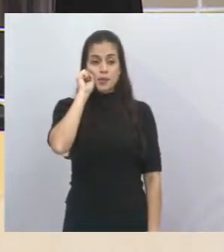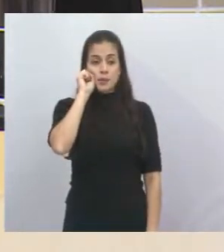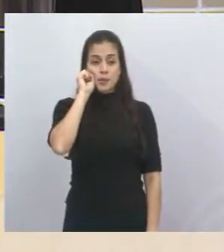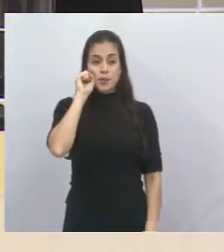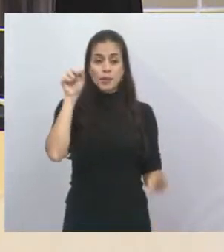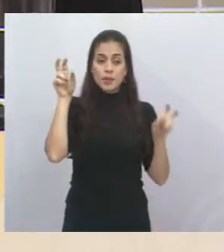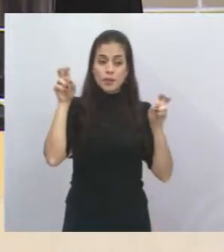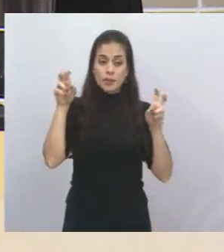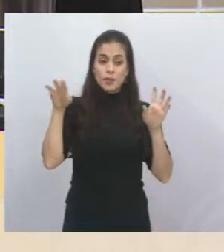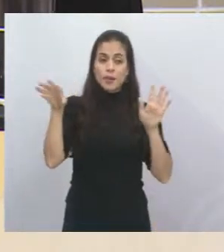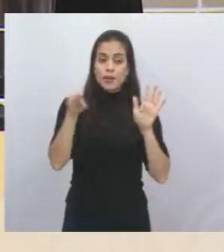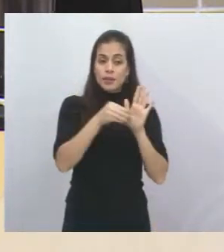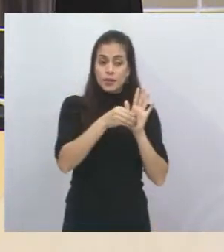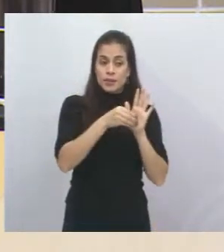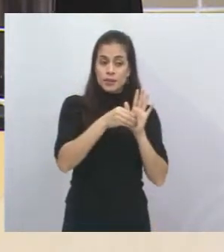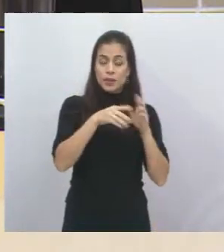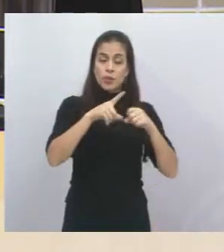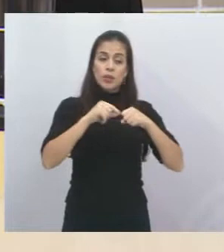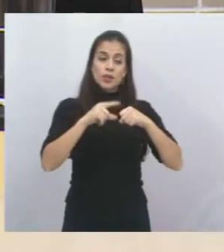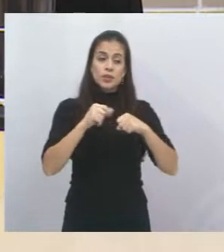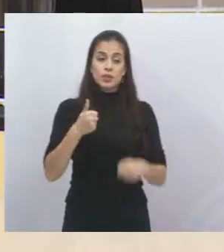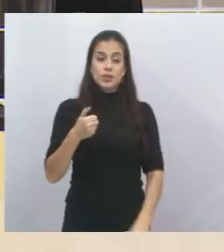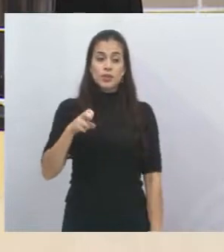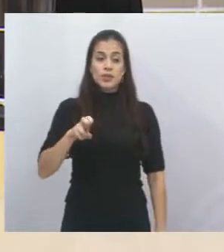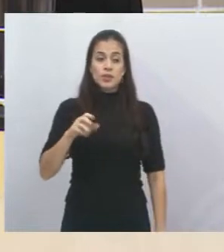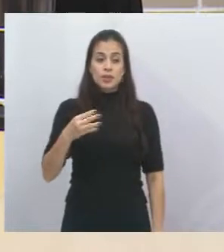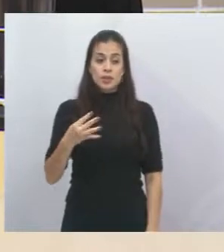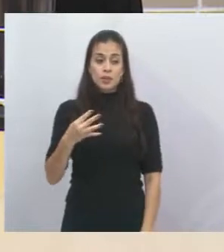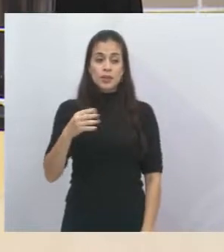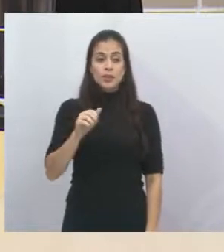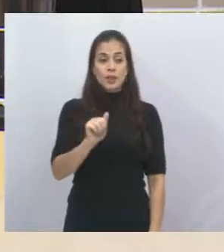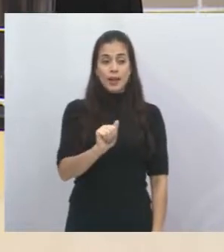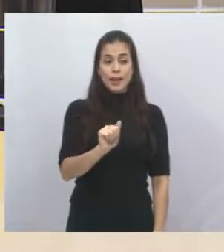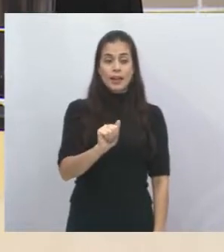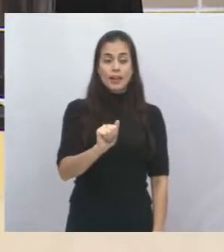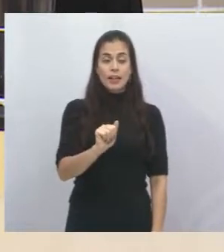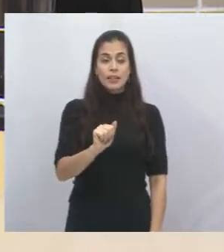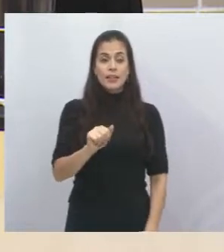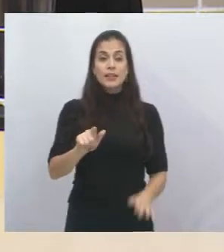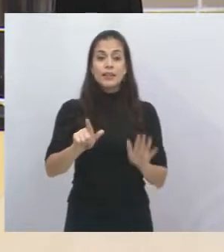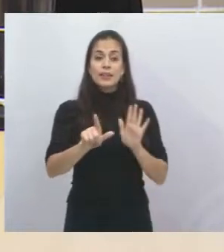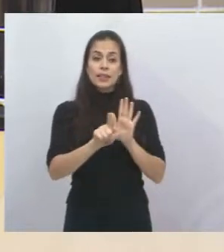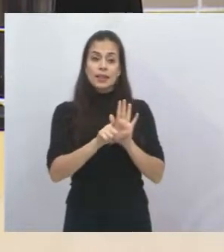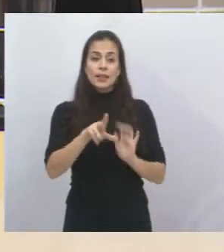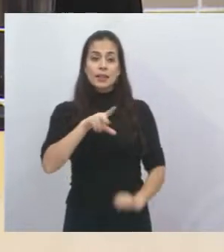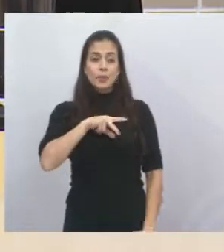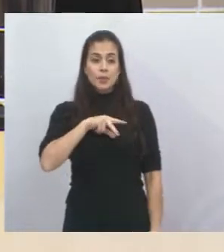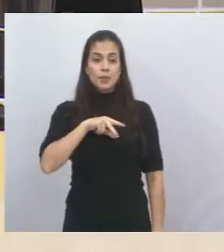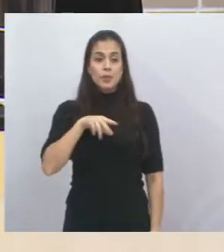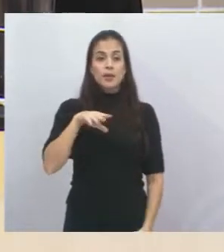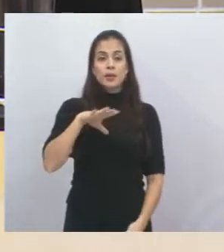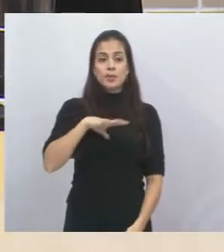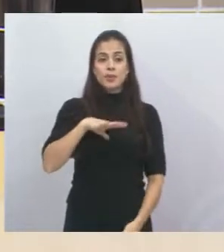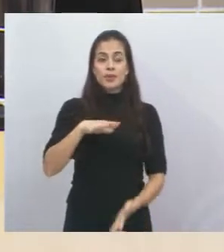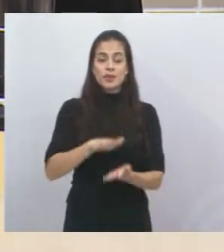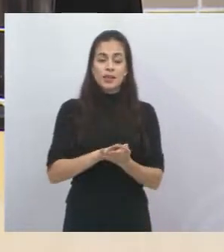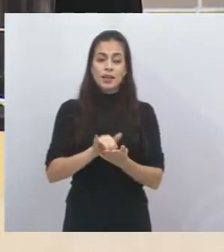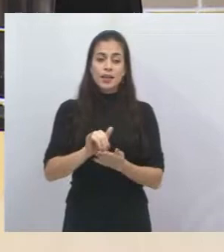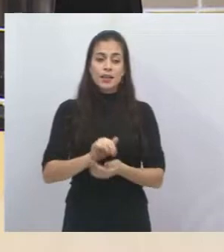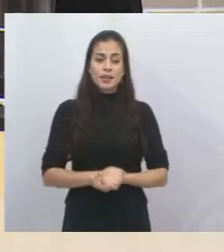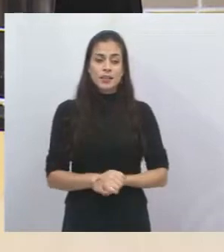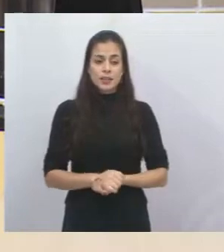Assunto: acrescenta o artigo 154-A à Lei Orgânica do Município de Jacareí.